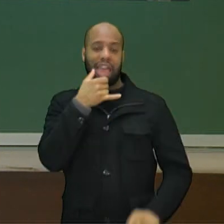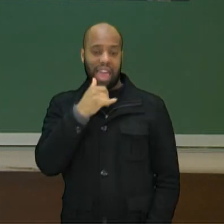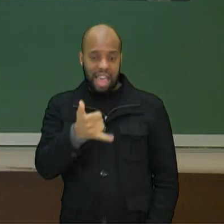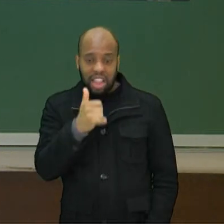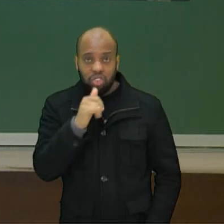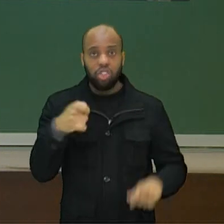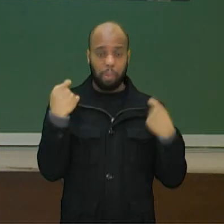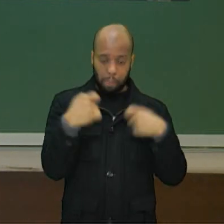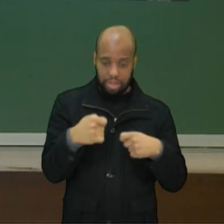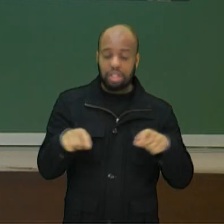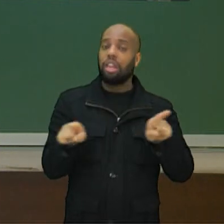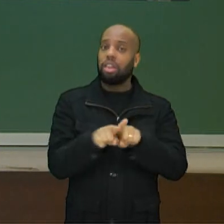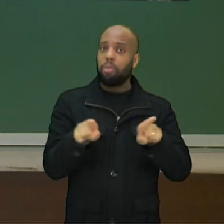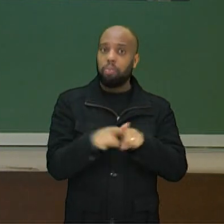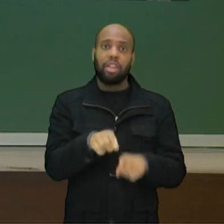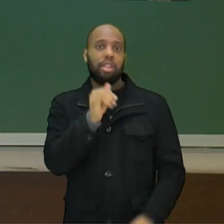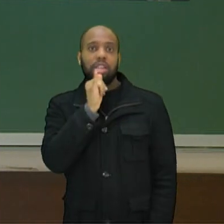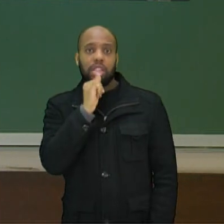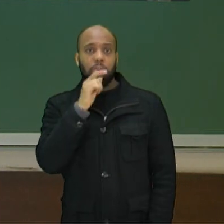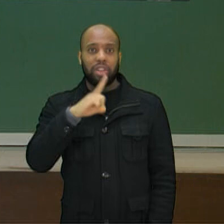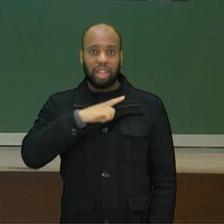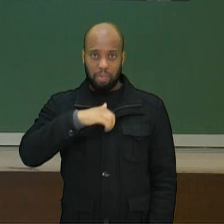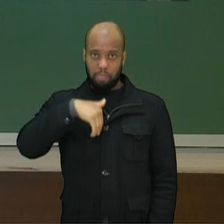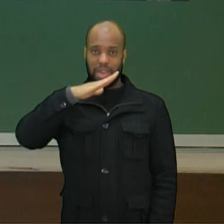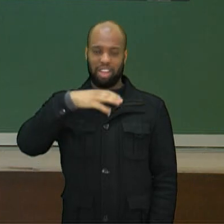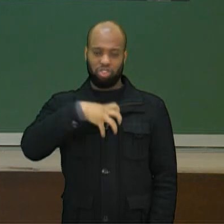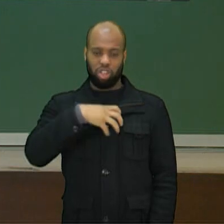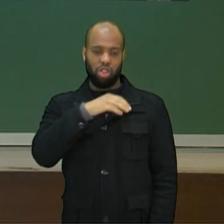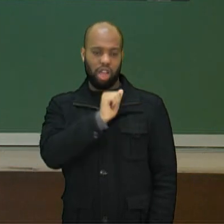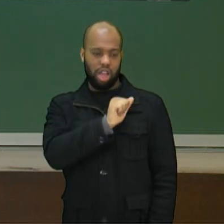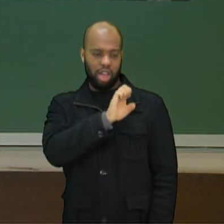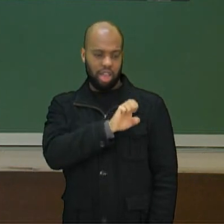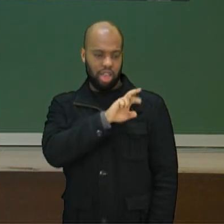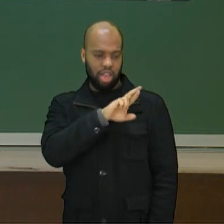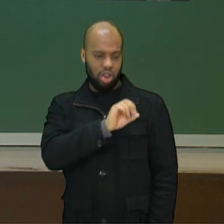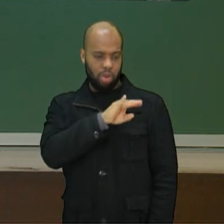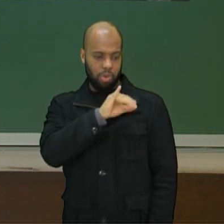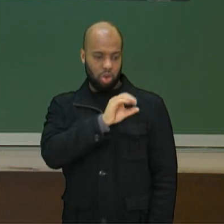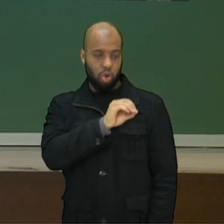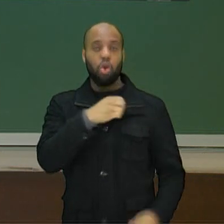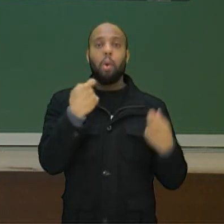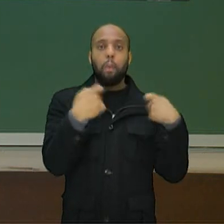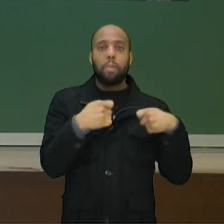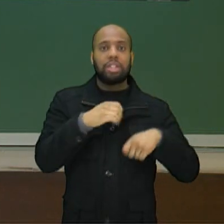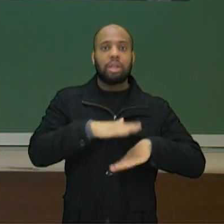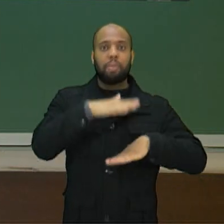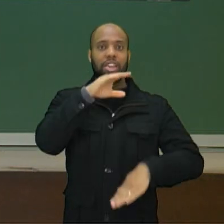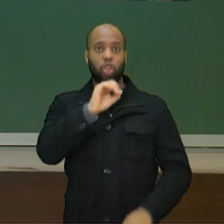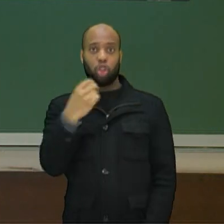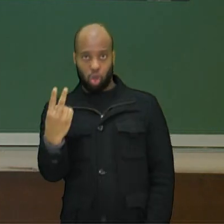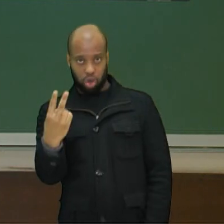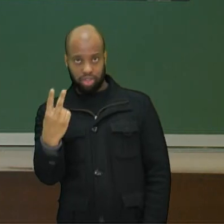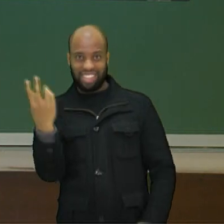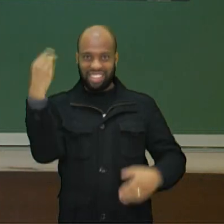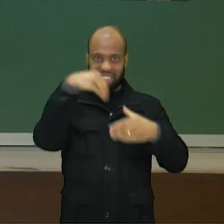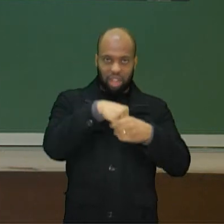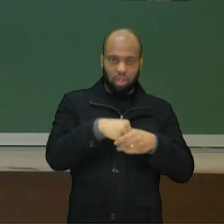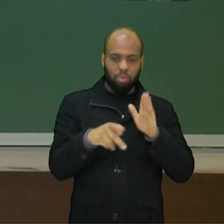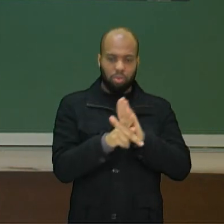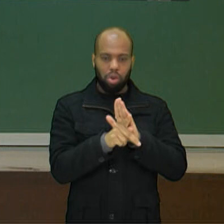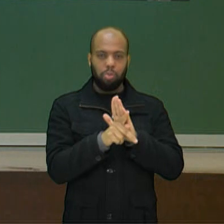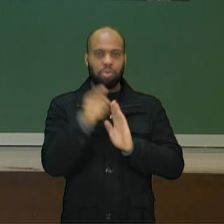energia. E, ao mesmo tempo, quando predomina o sistema aeróbio, eu preciso do oxigênio participando do